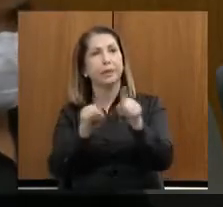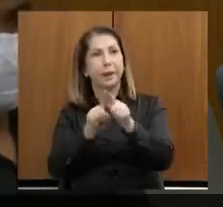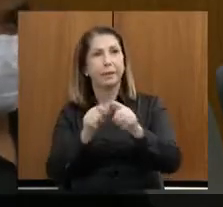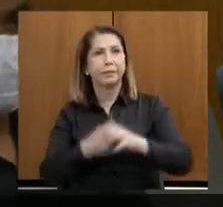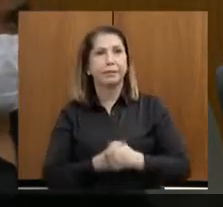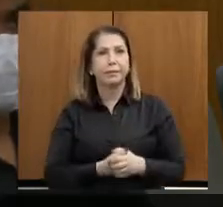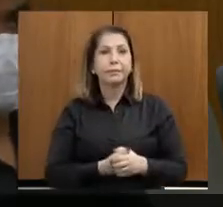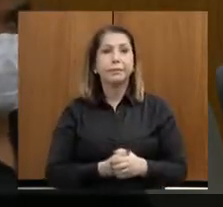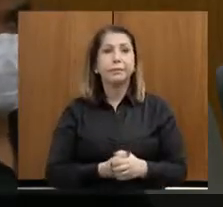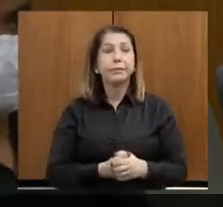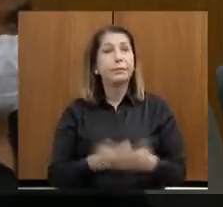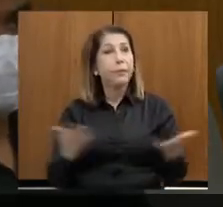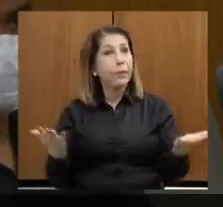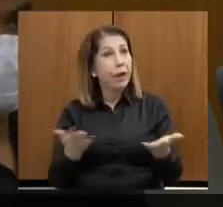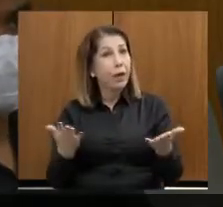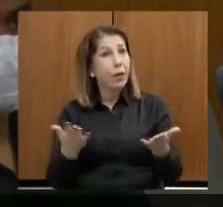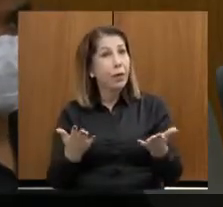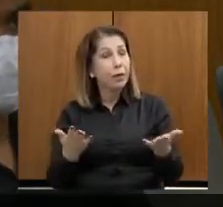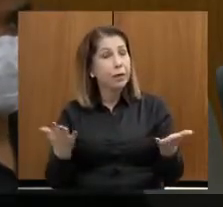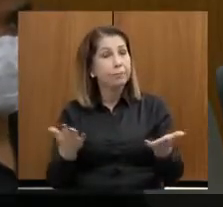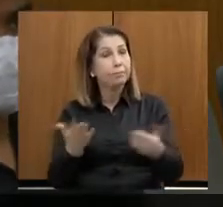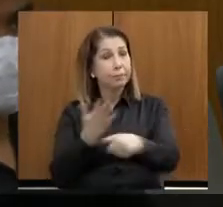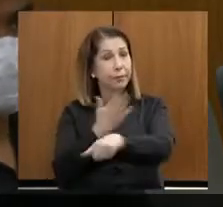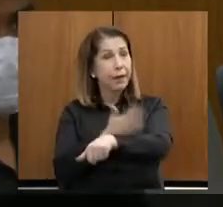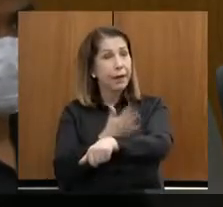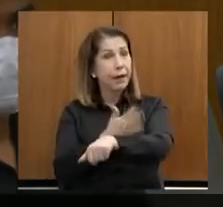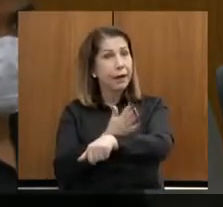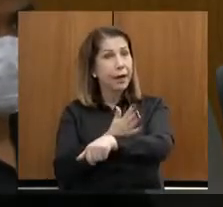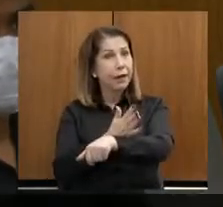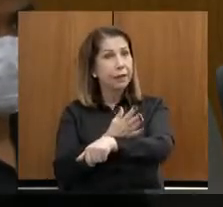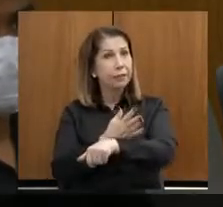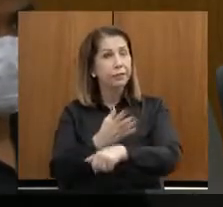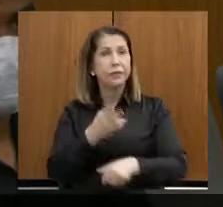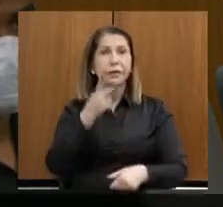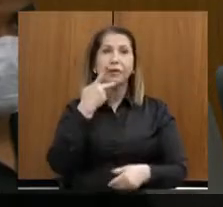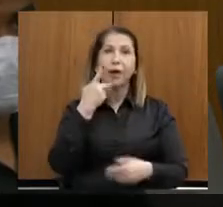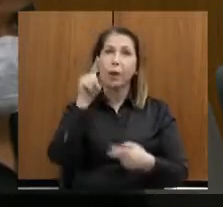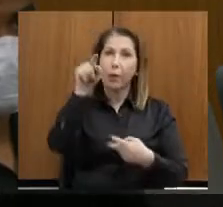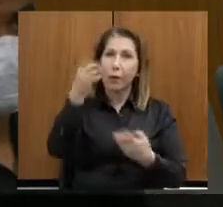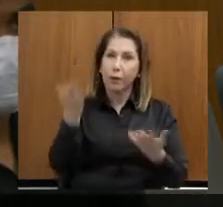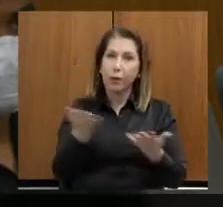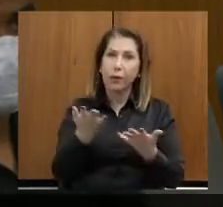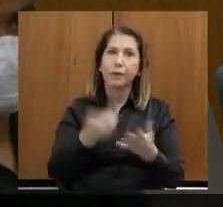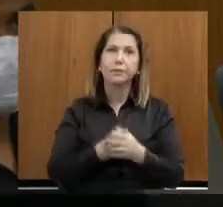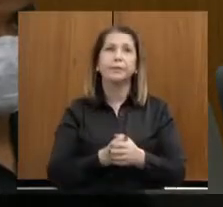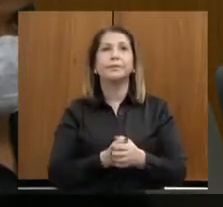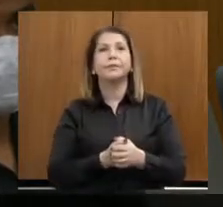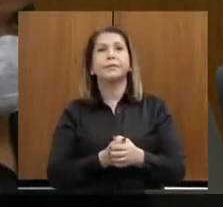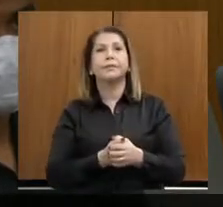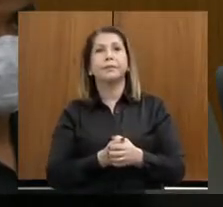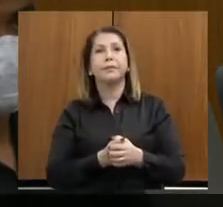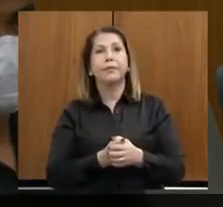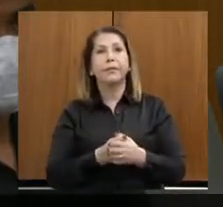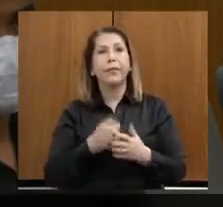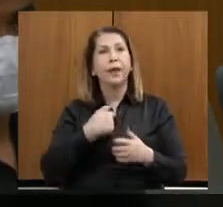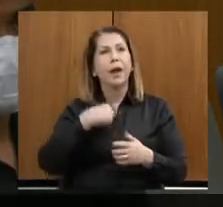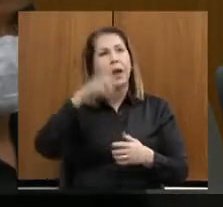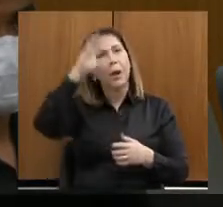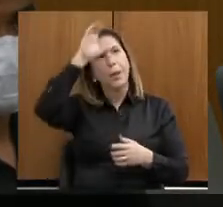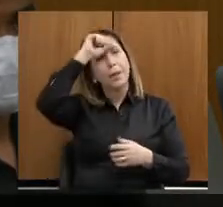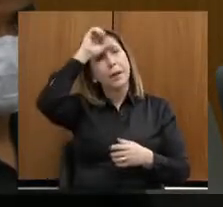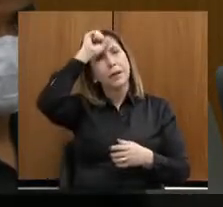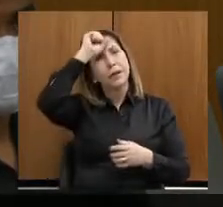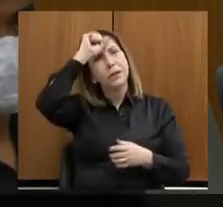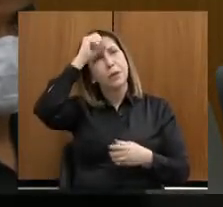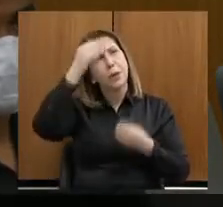bom então vamos partir para prática a prática Eu fui o que a senhora disse e eu não aprendi ainda e me